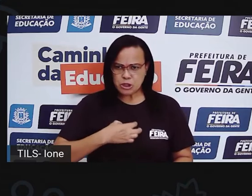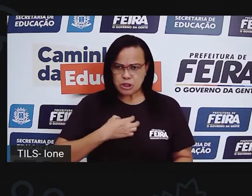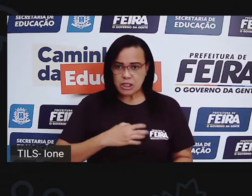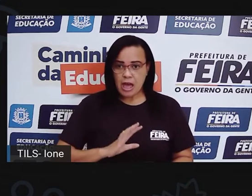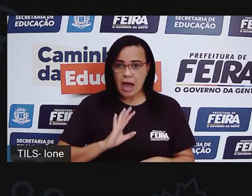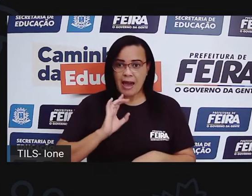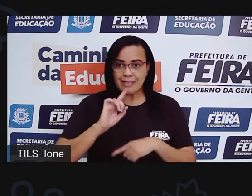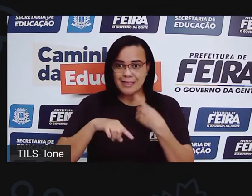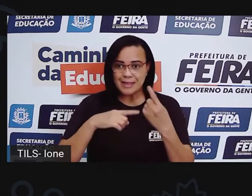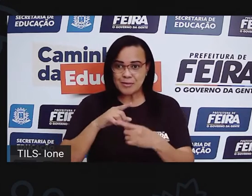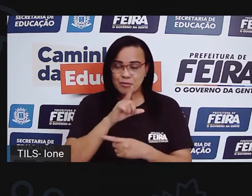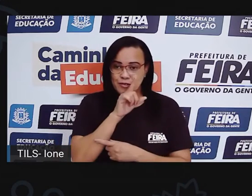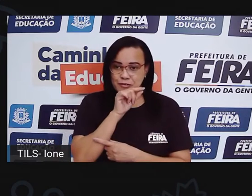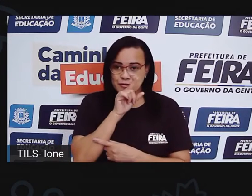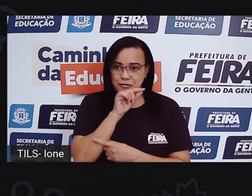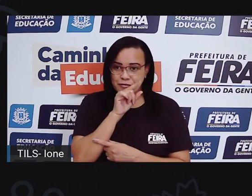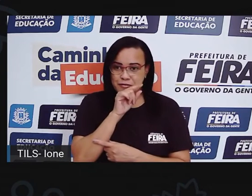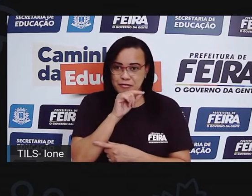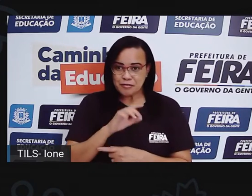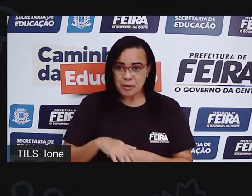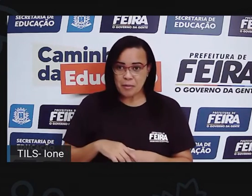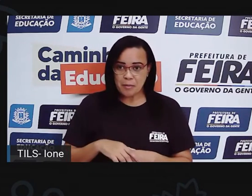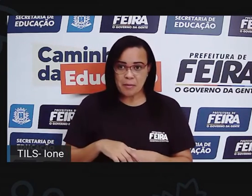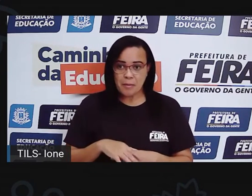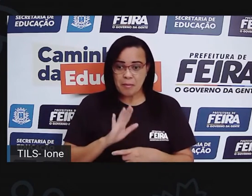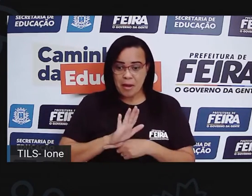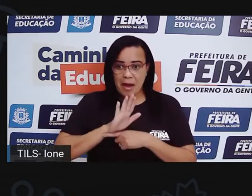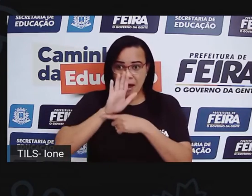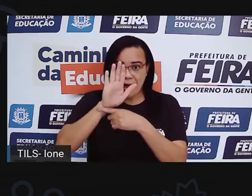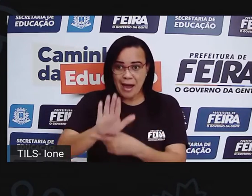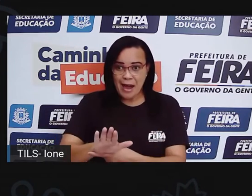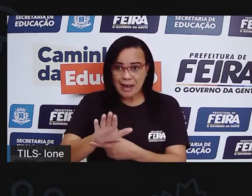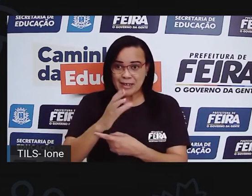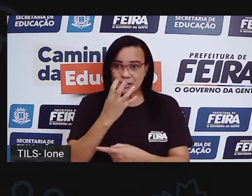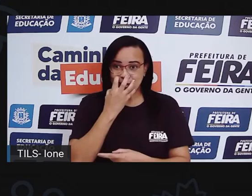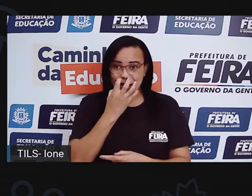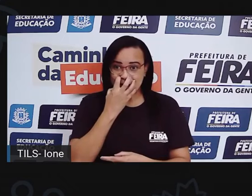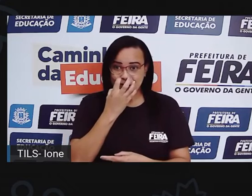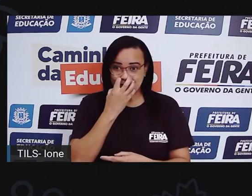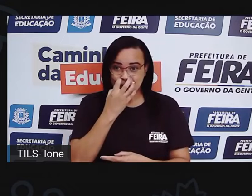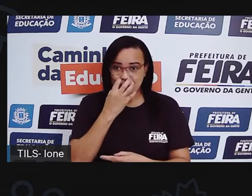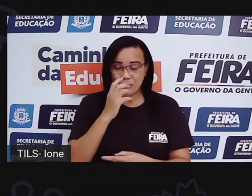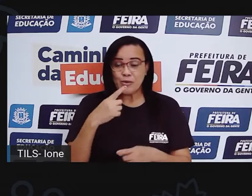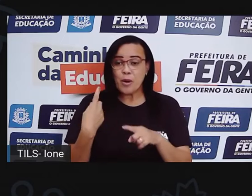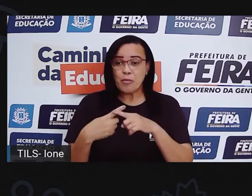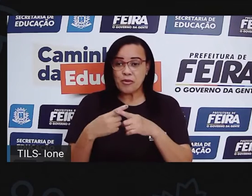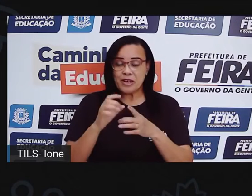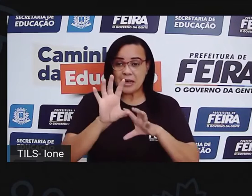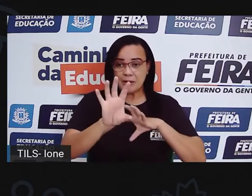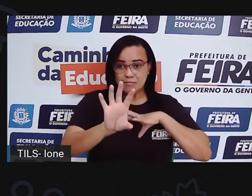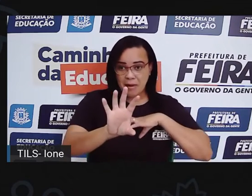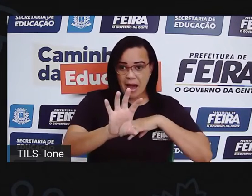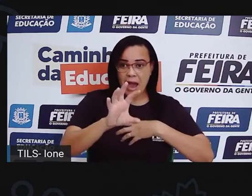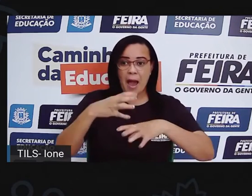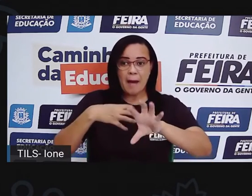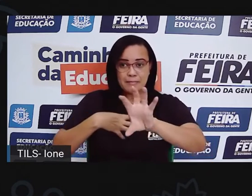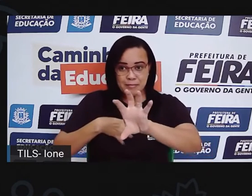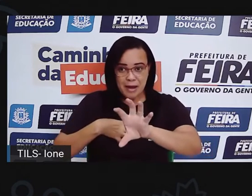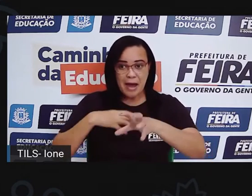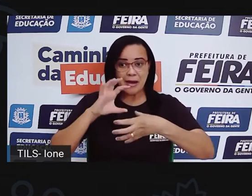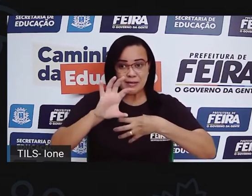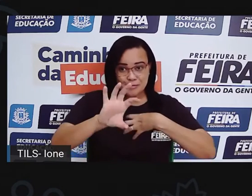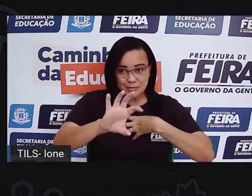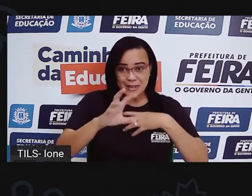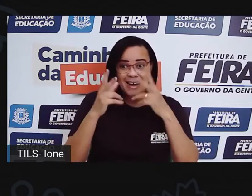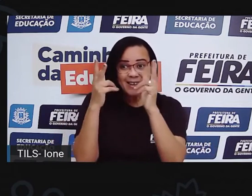para retribuir, né, aquela ação do cachorro? Né? Ela também foi empática com o cachorro. Ela viu que o cachorro estava ali